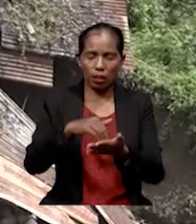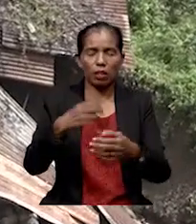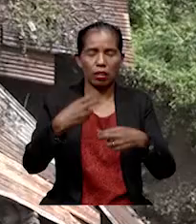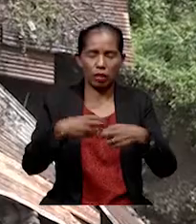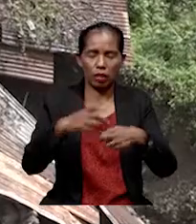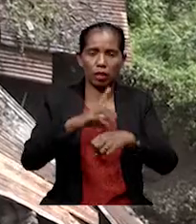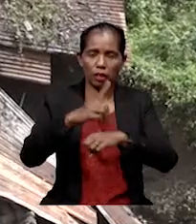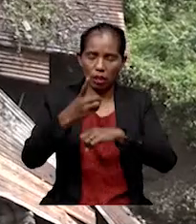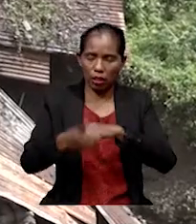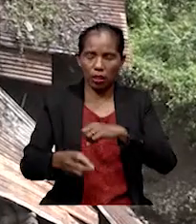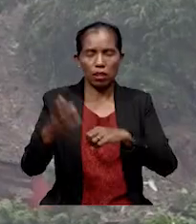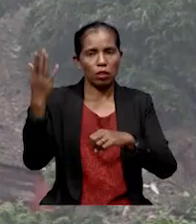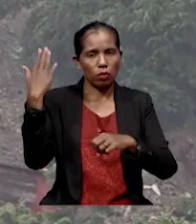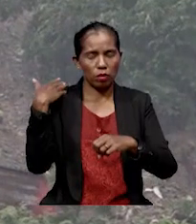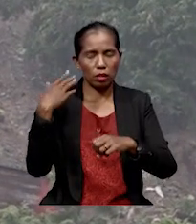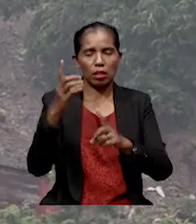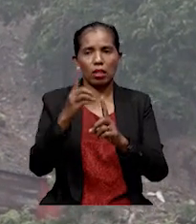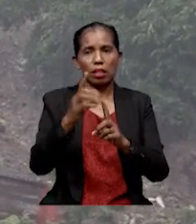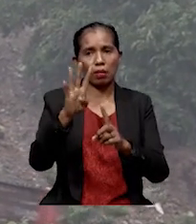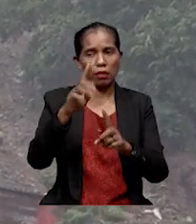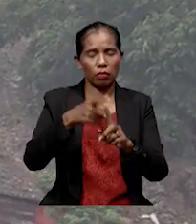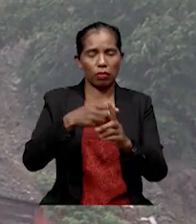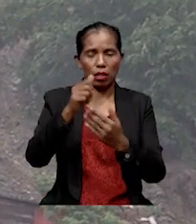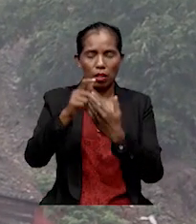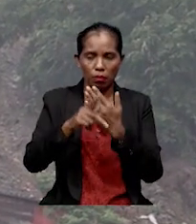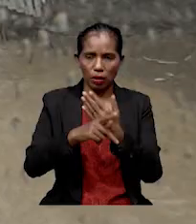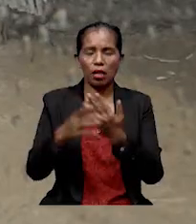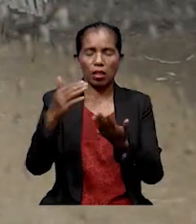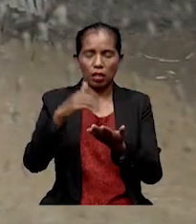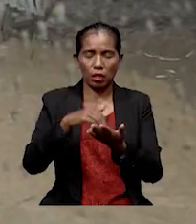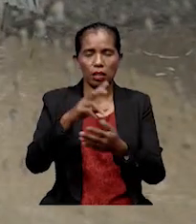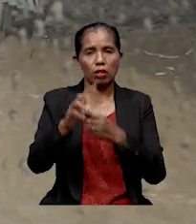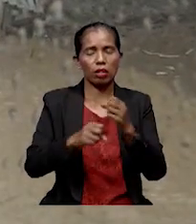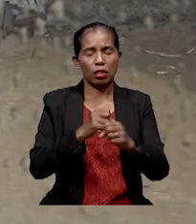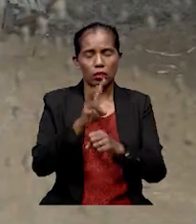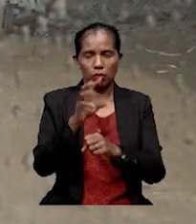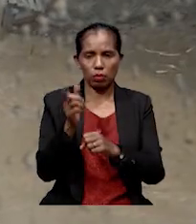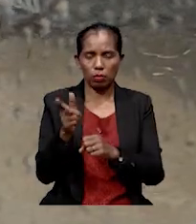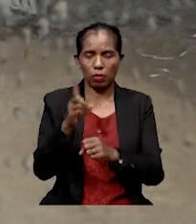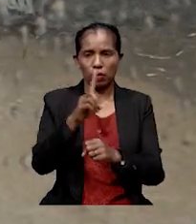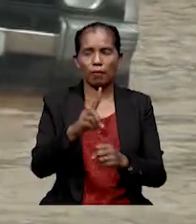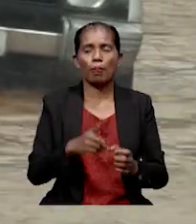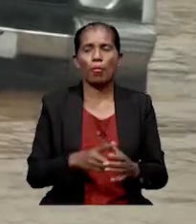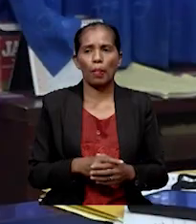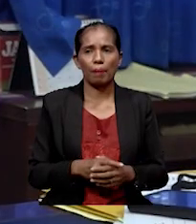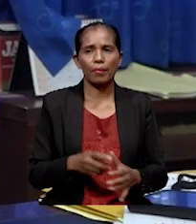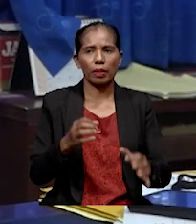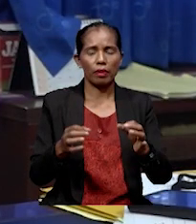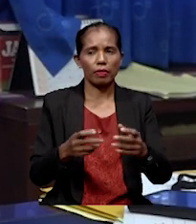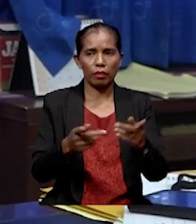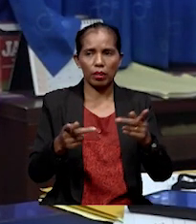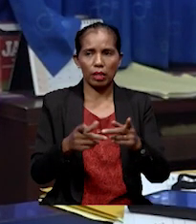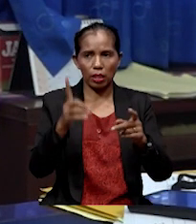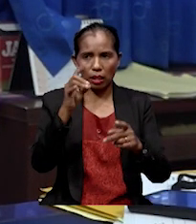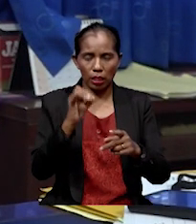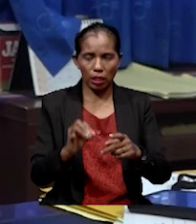natural hanesan akontese ona iha lorong hat fulang abril tineringrua ruan lusing idan. Se siria raia dili laia, se